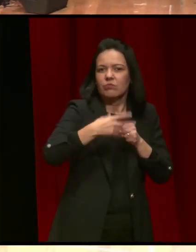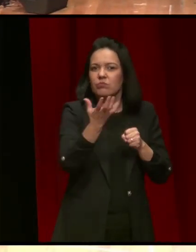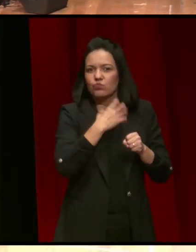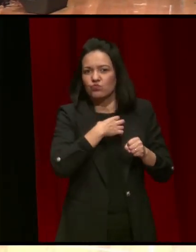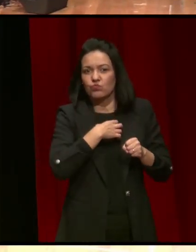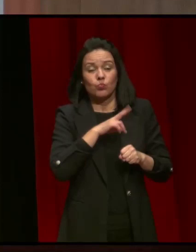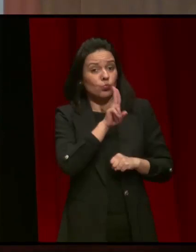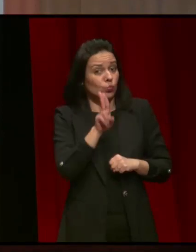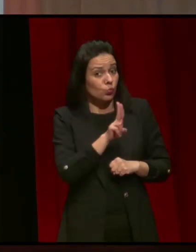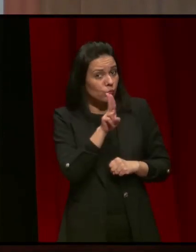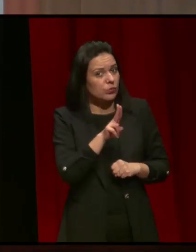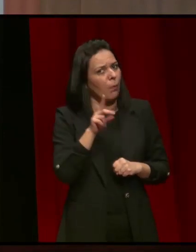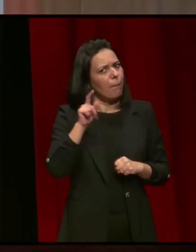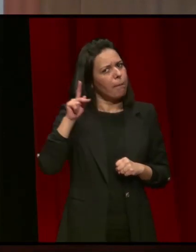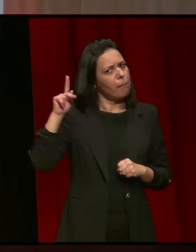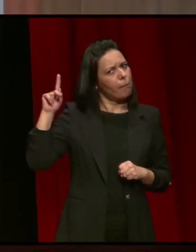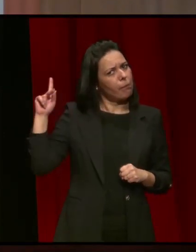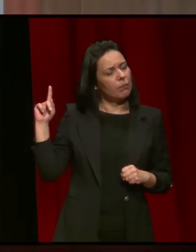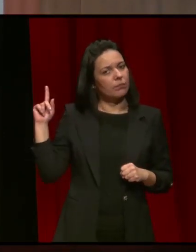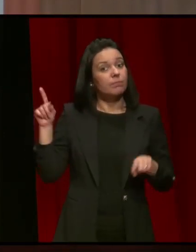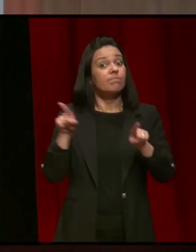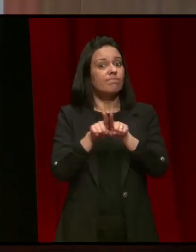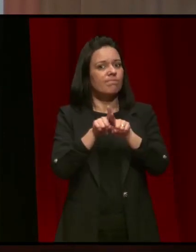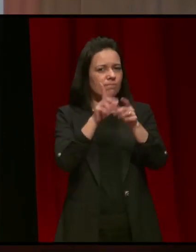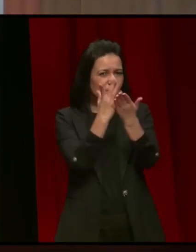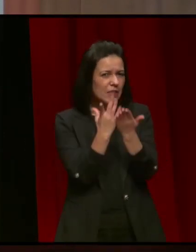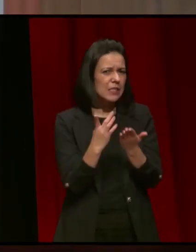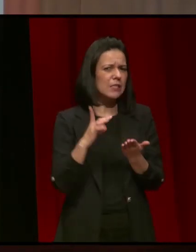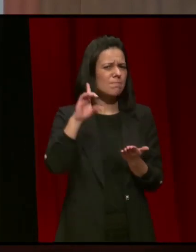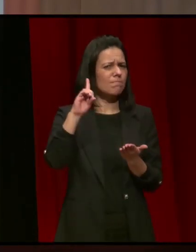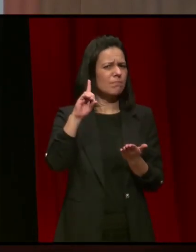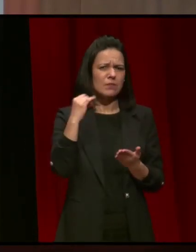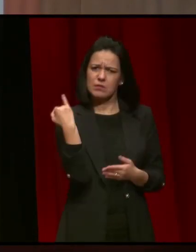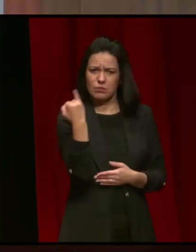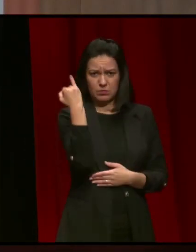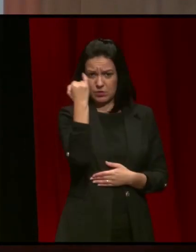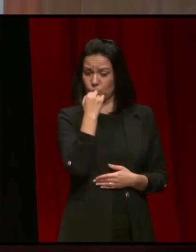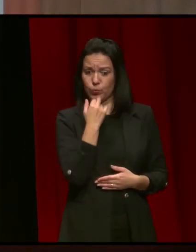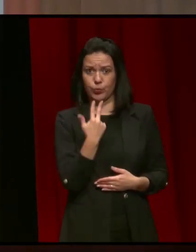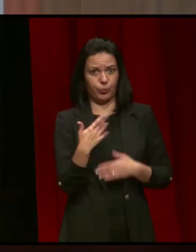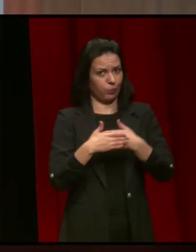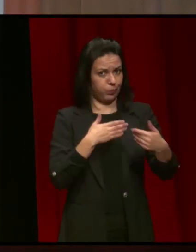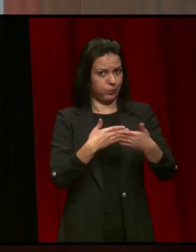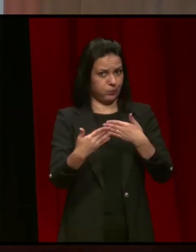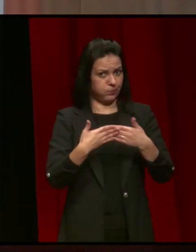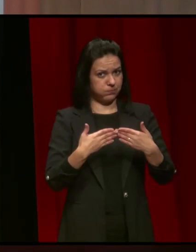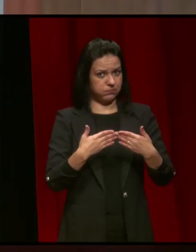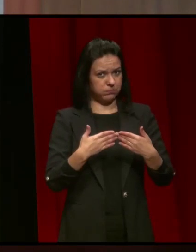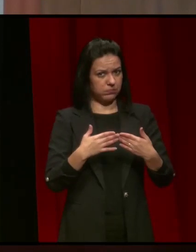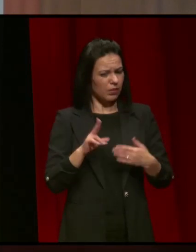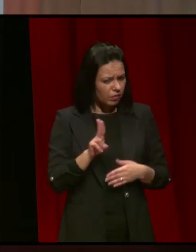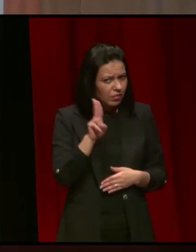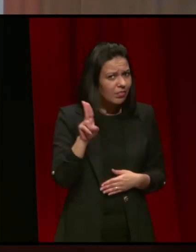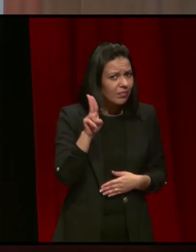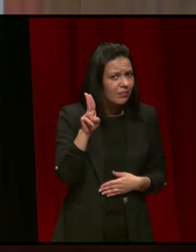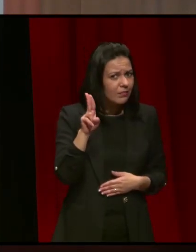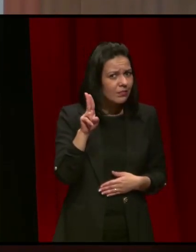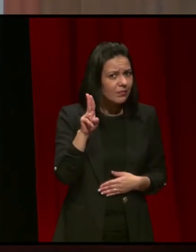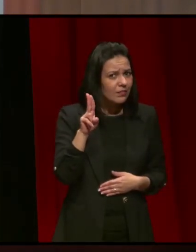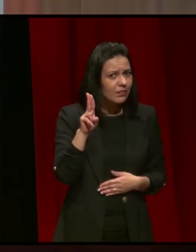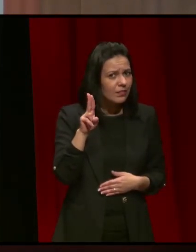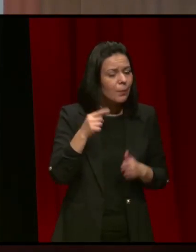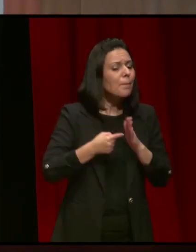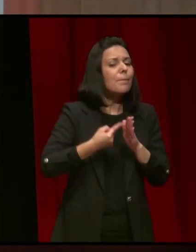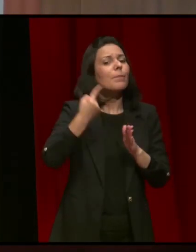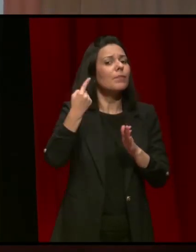verbal. Uma coisa muito importante na leitura bíblica, qualquer língua que você lê a Bíblia, qual é a coisa que você tem que